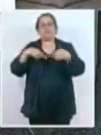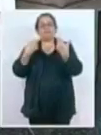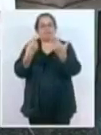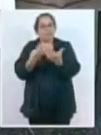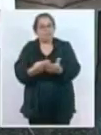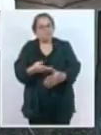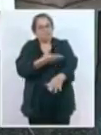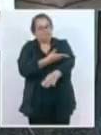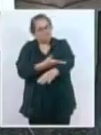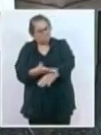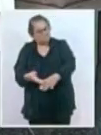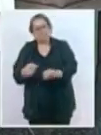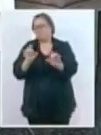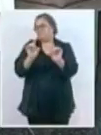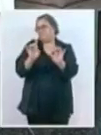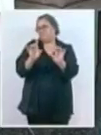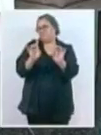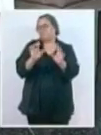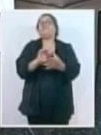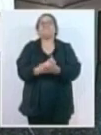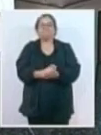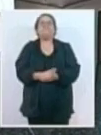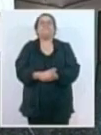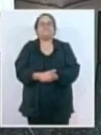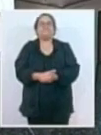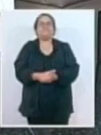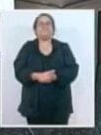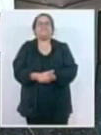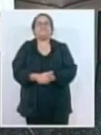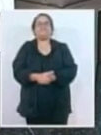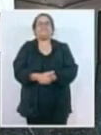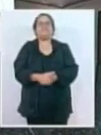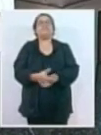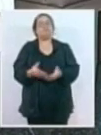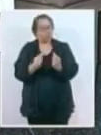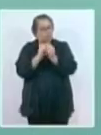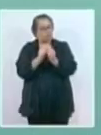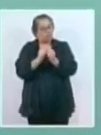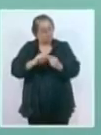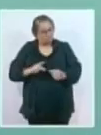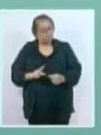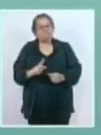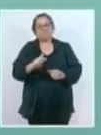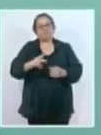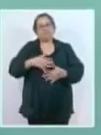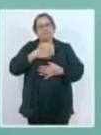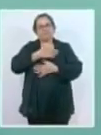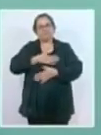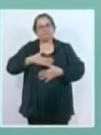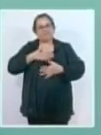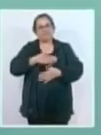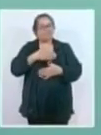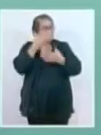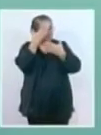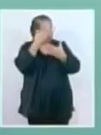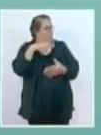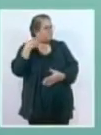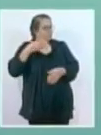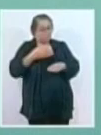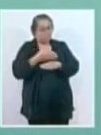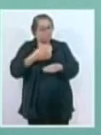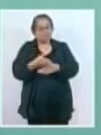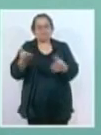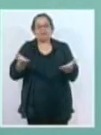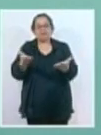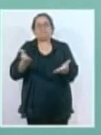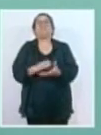amém. Extraordinárias. Ordinárias, extraordinárias. Muito sempre bom. Ali junto, né? Com muita alegria. Muito obrigada, vereador, pela sua participação.